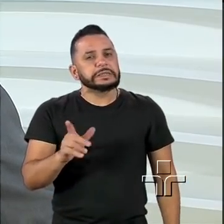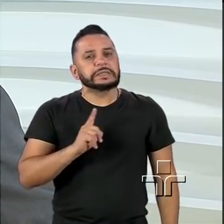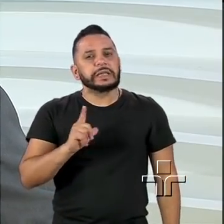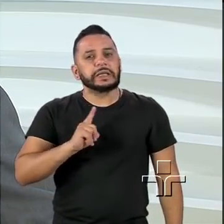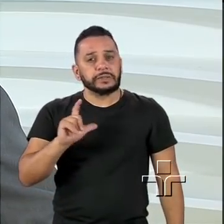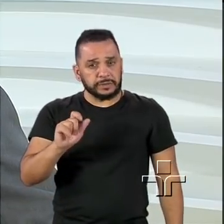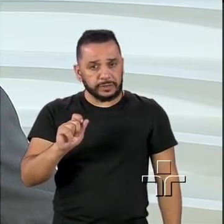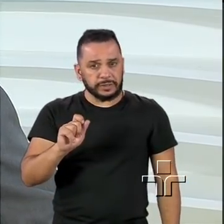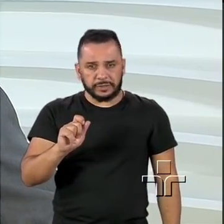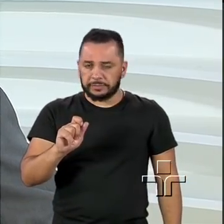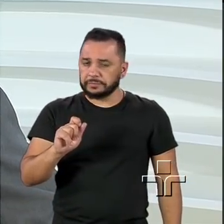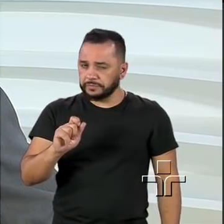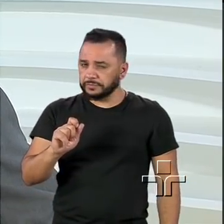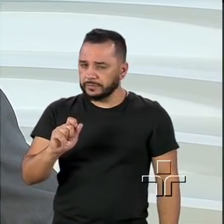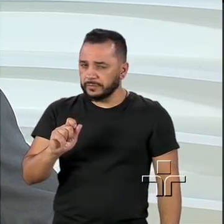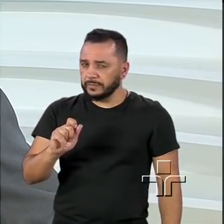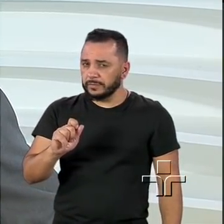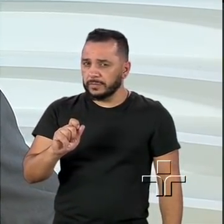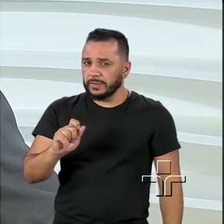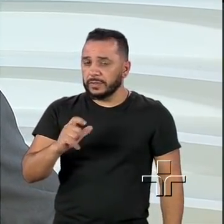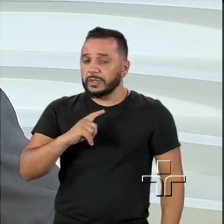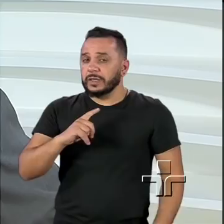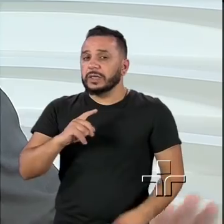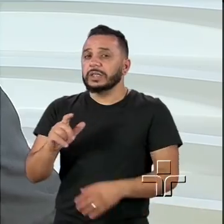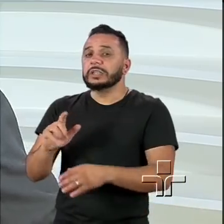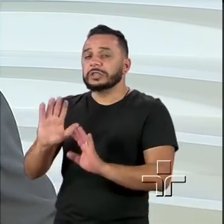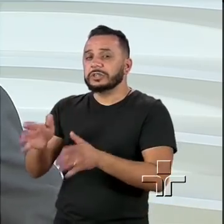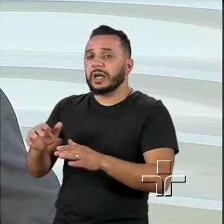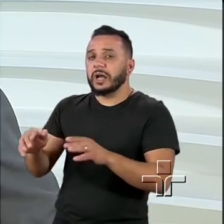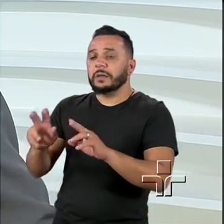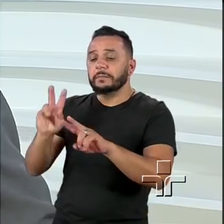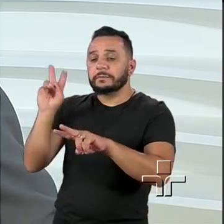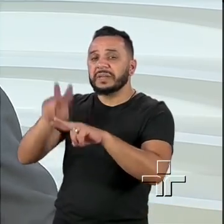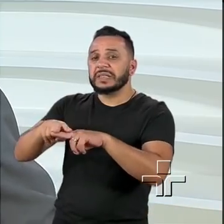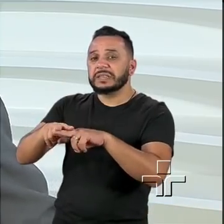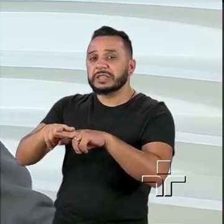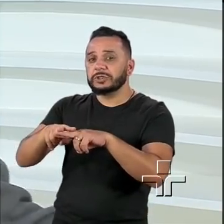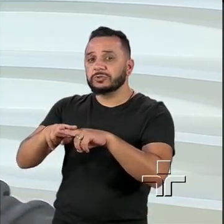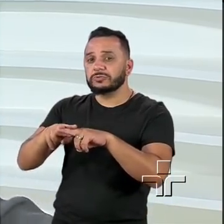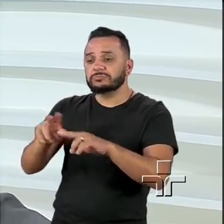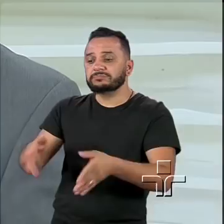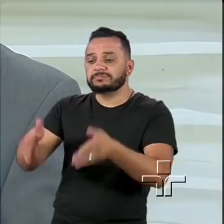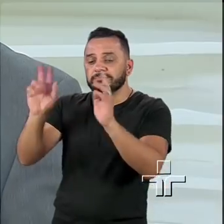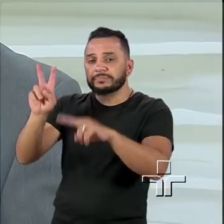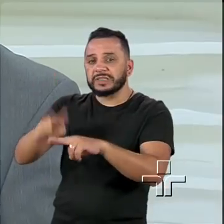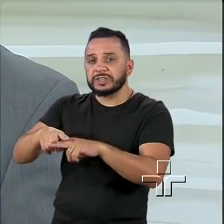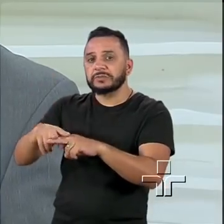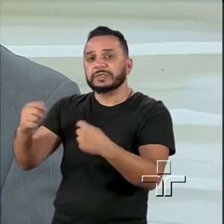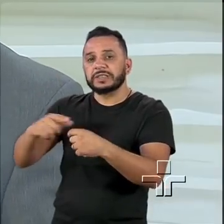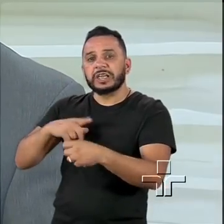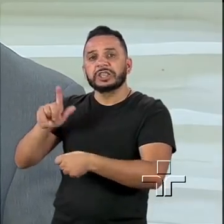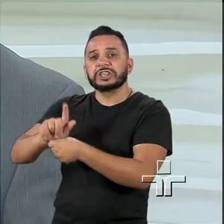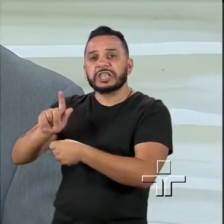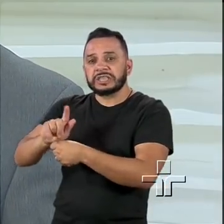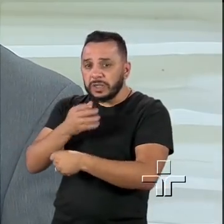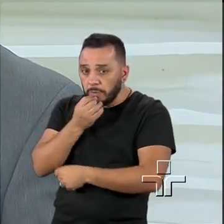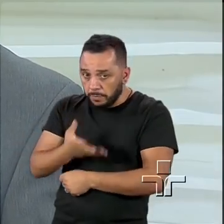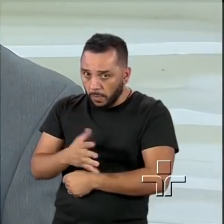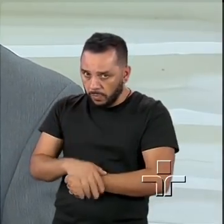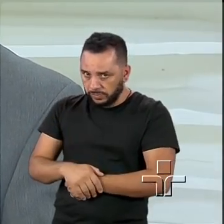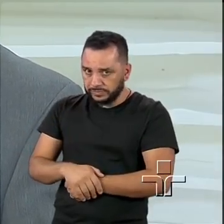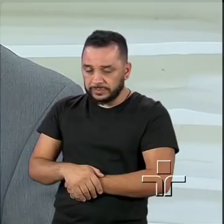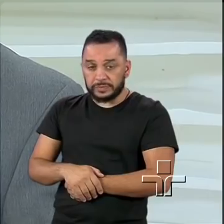da gestão das penitenciárias. Tem um longo trabalho a fazer aqui. E aqui eu não vou alertar as caças,